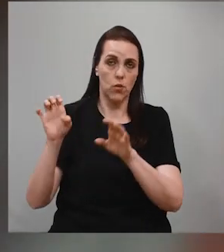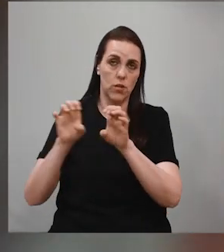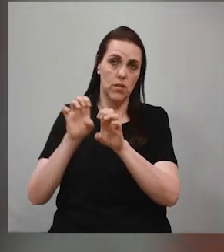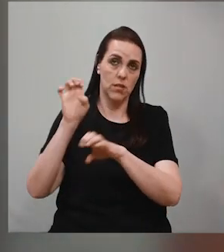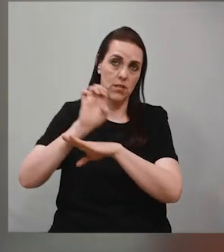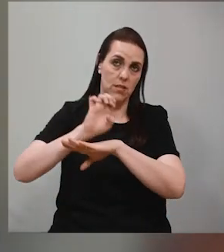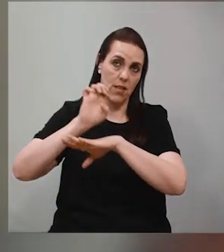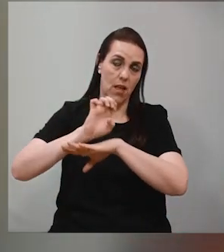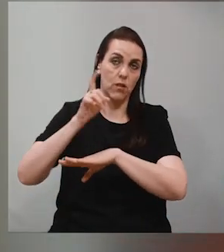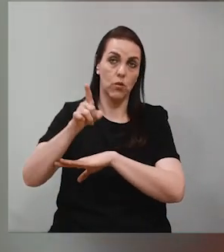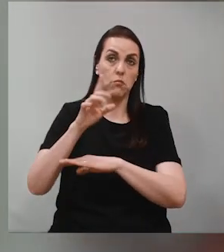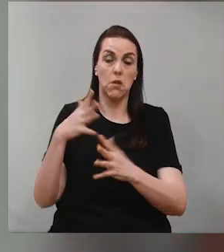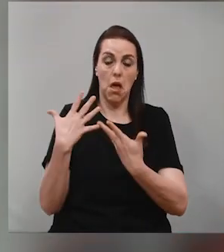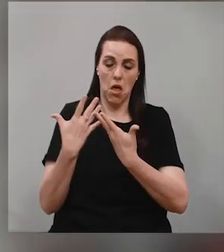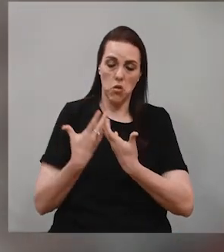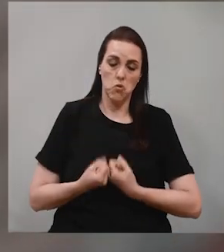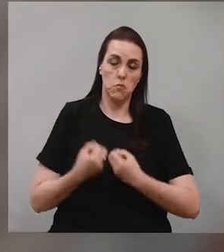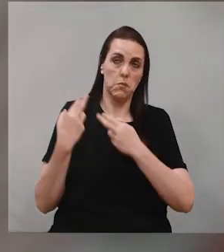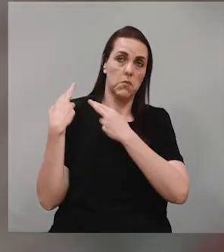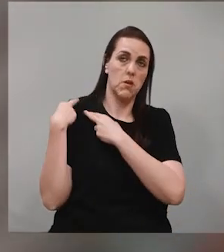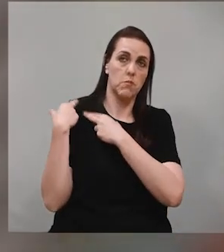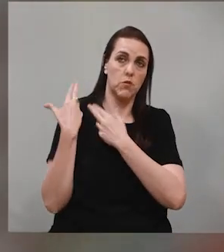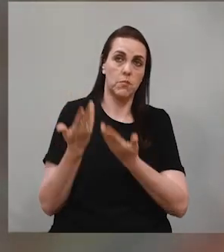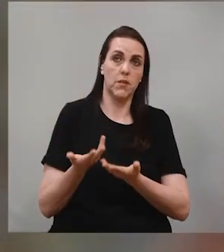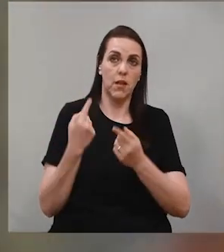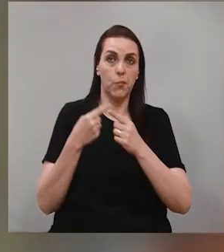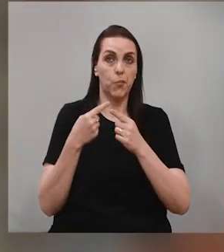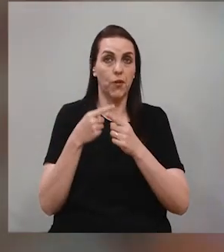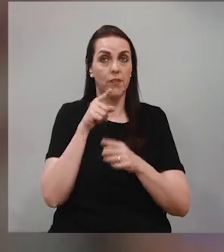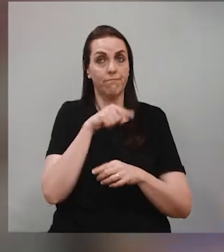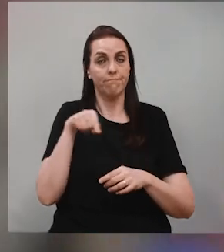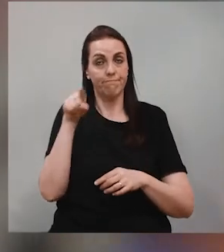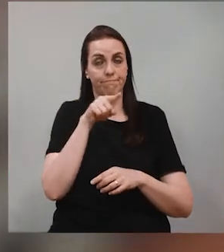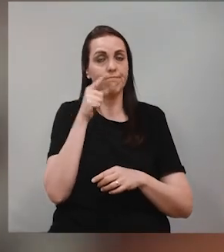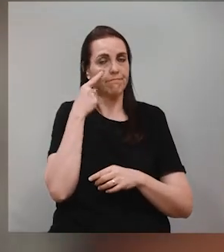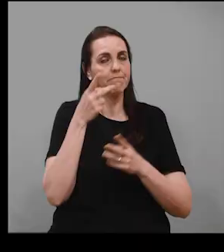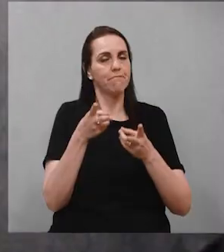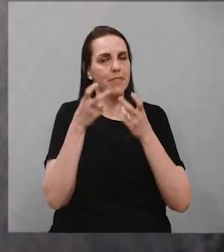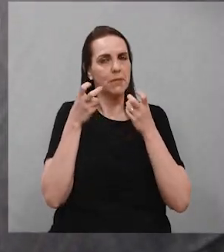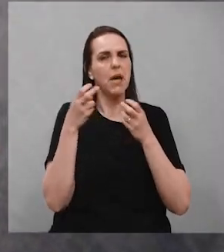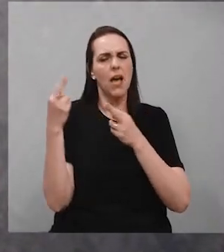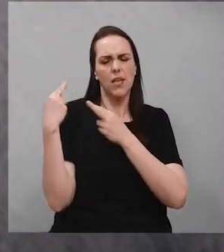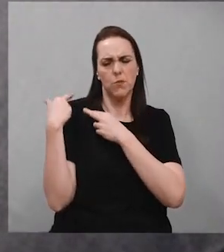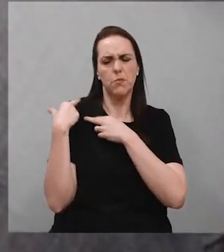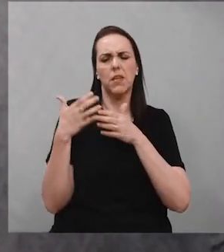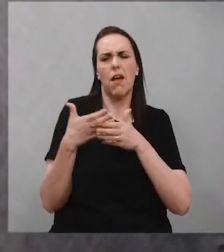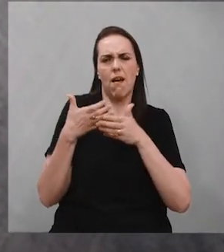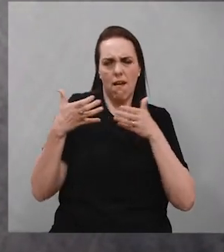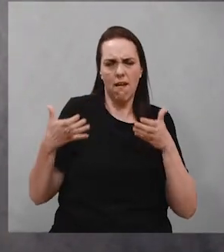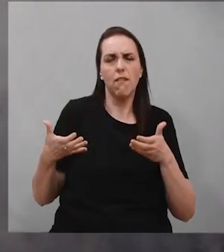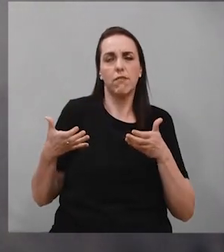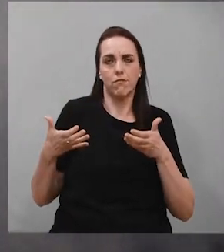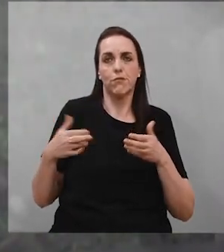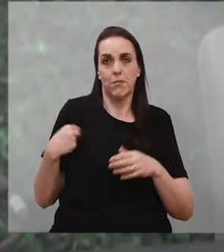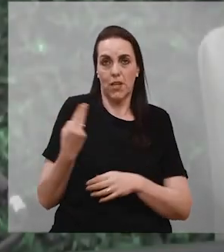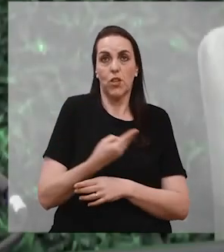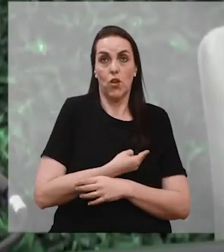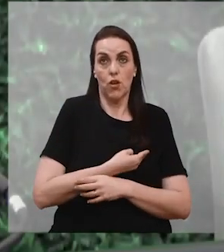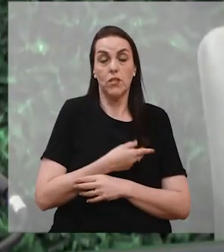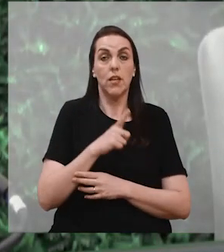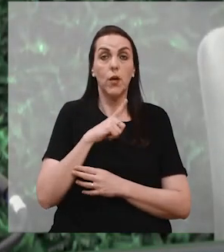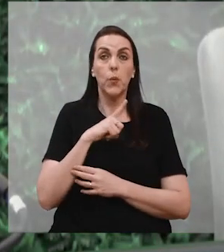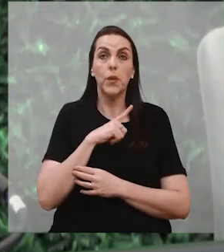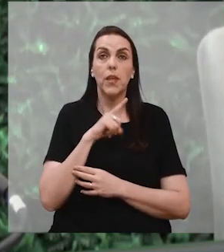acontecendo no estado. E nós assumimos essa responsabilidade para te ver como foi uma responsabilidade grande para a